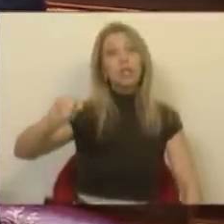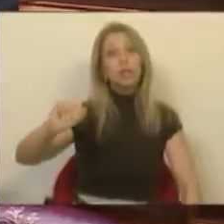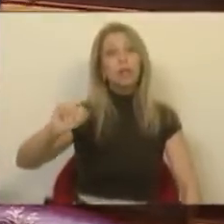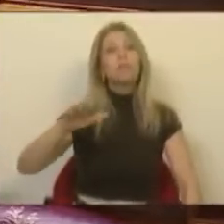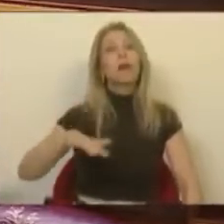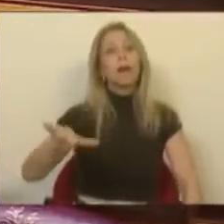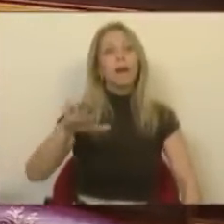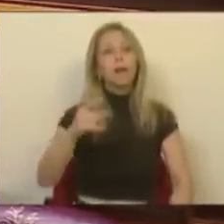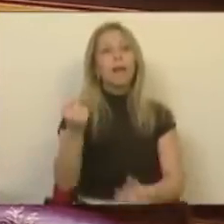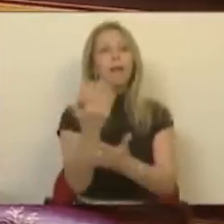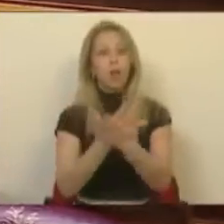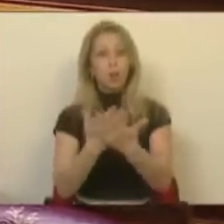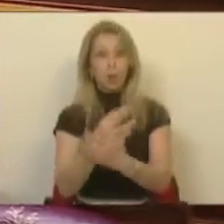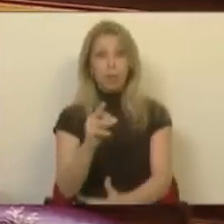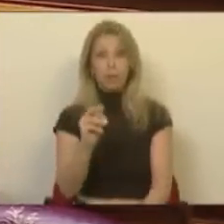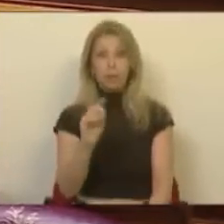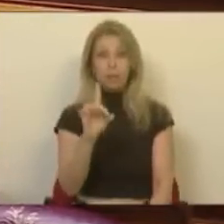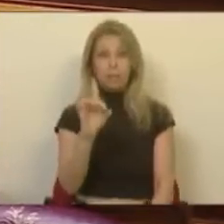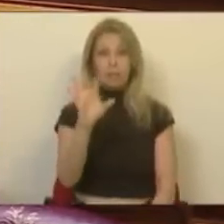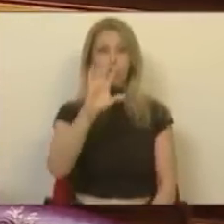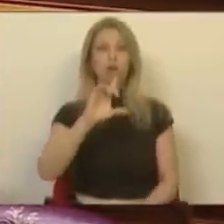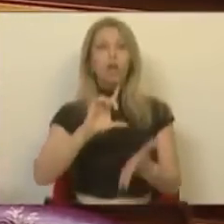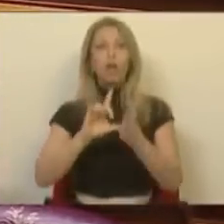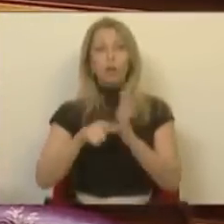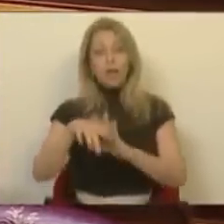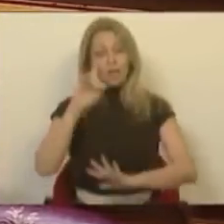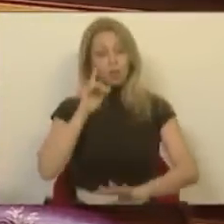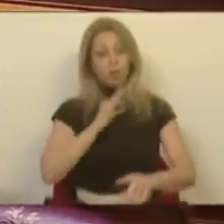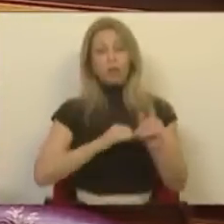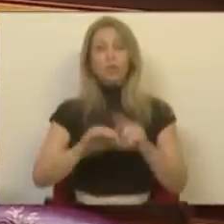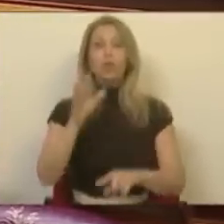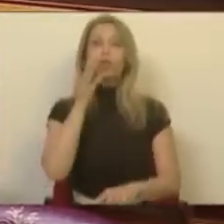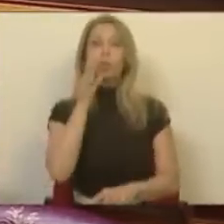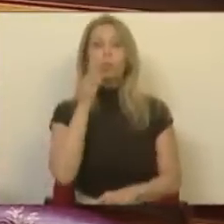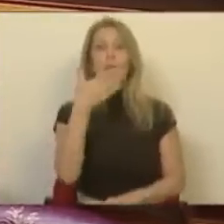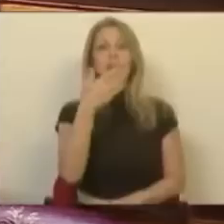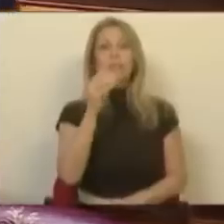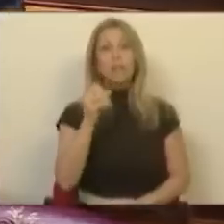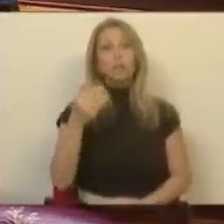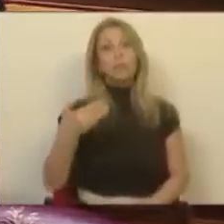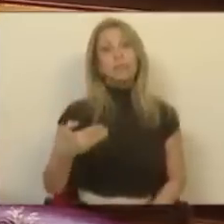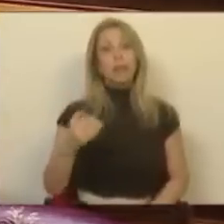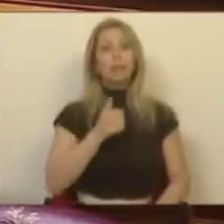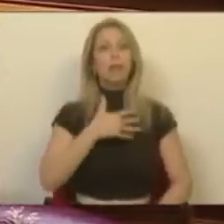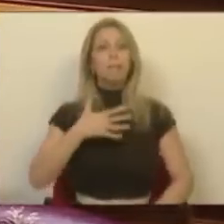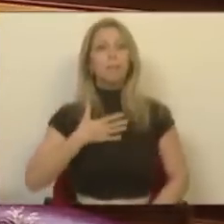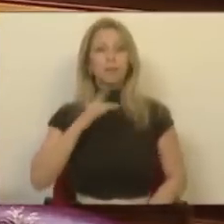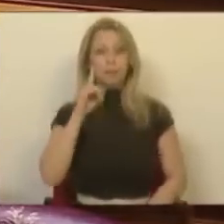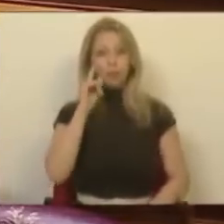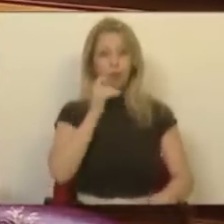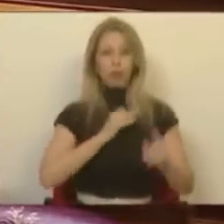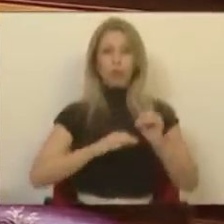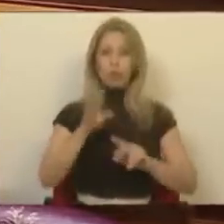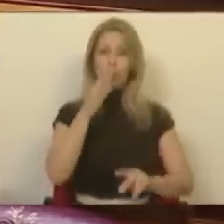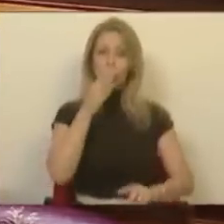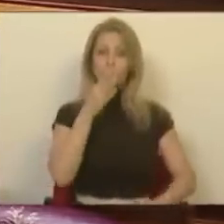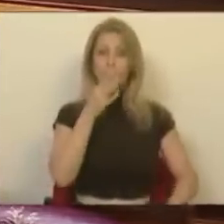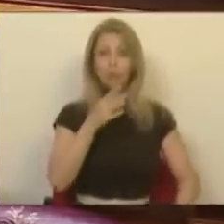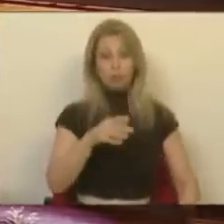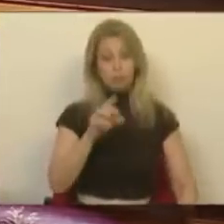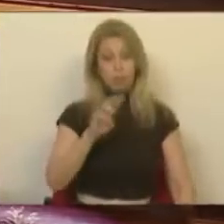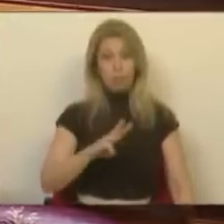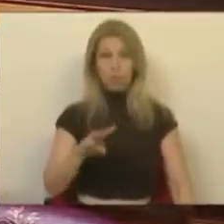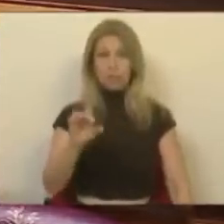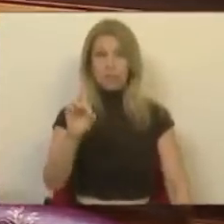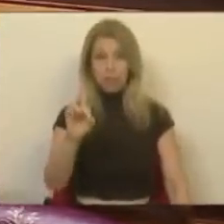económica 36 projetos senhores deputados 107 empresas senhoras e senhores deputados 6 milhões de